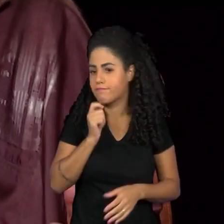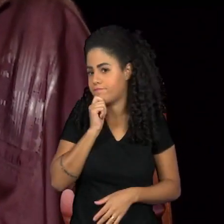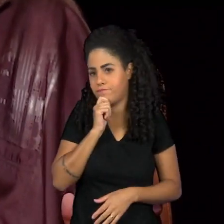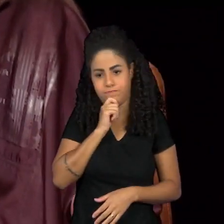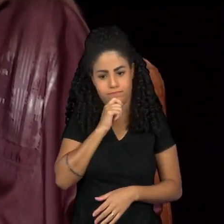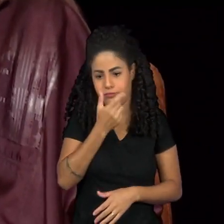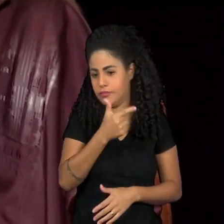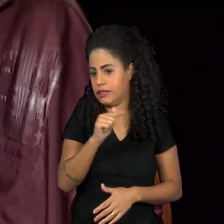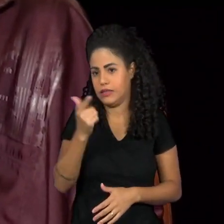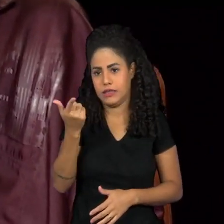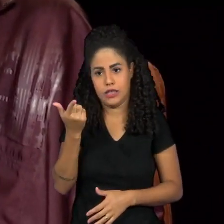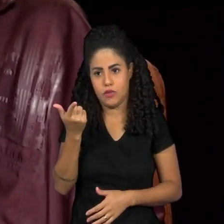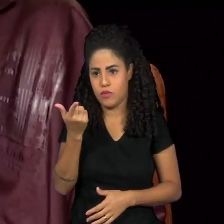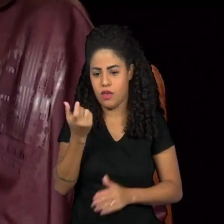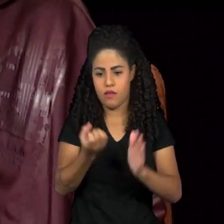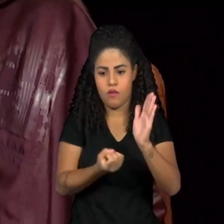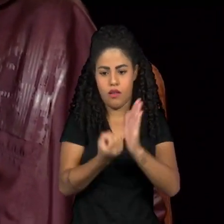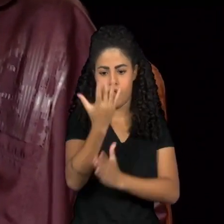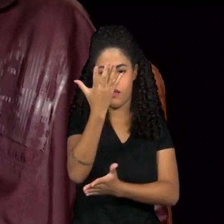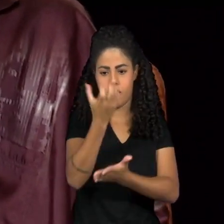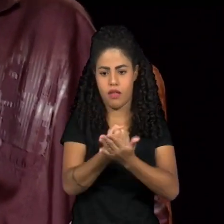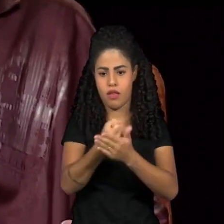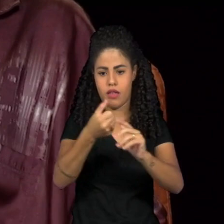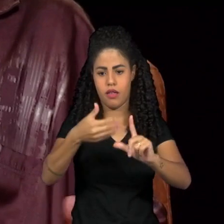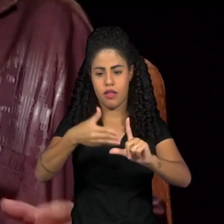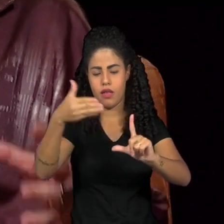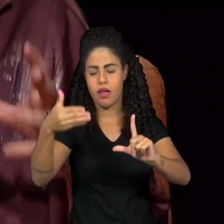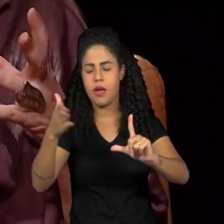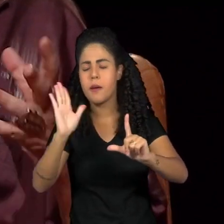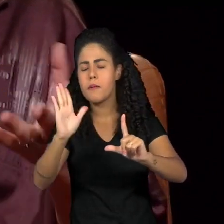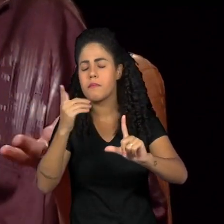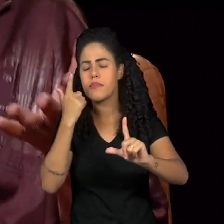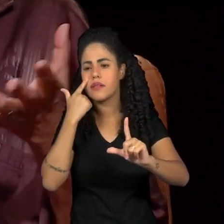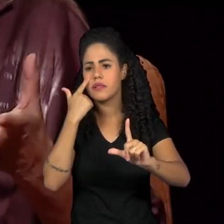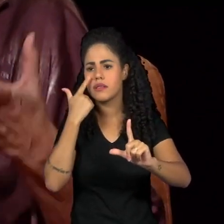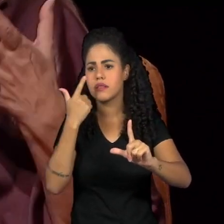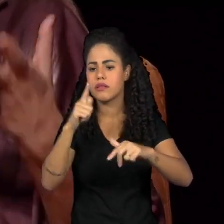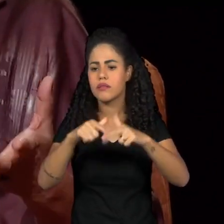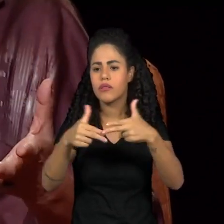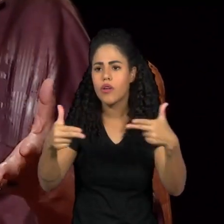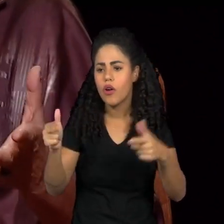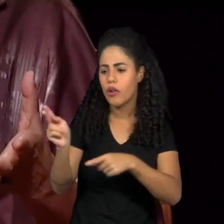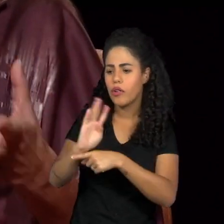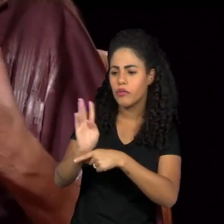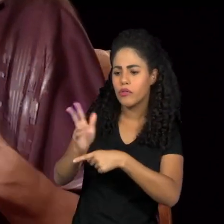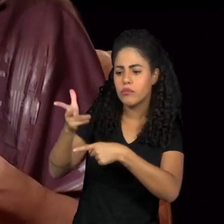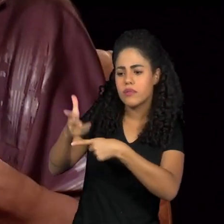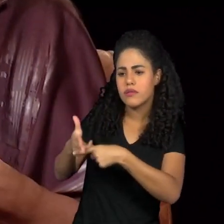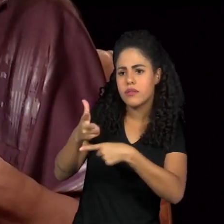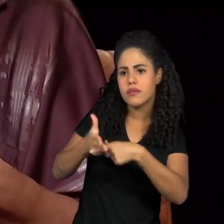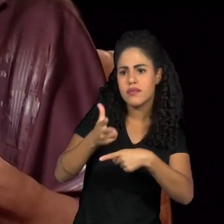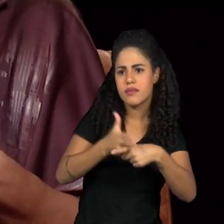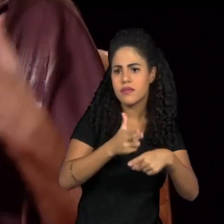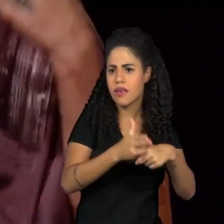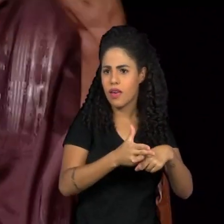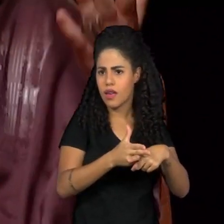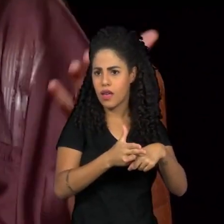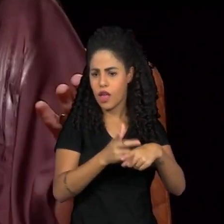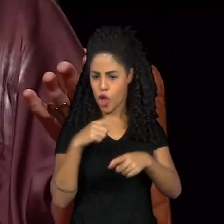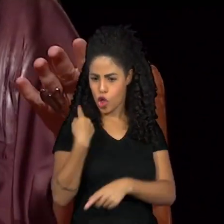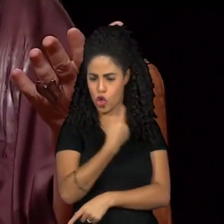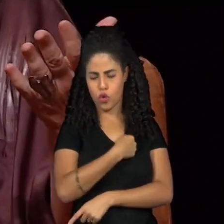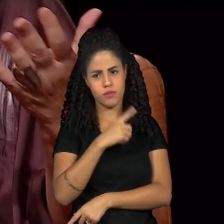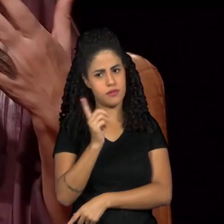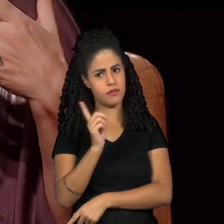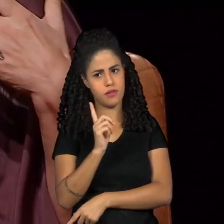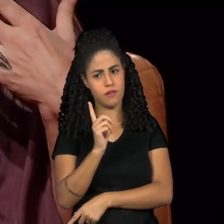plataformas produzem aqui no Brasil, mas os produtos, os filmes, as séries, não são nossos, são